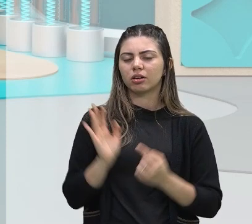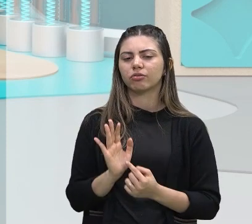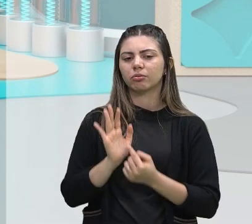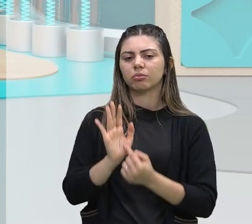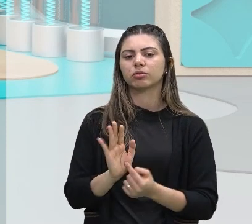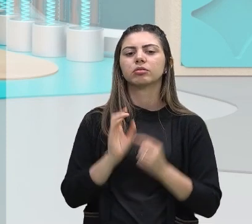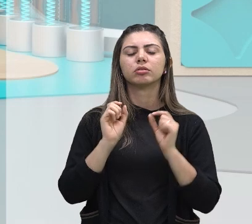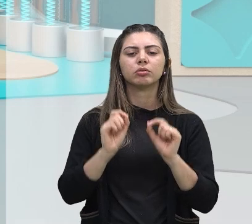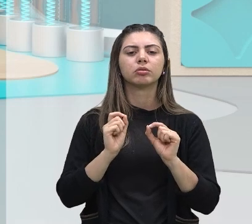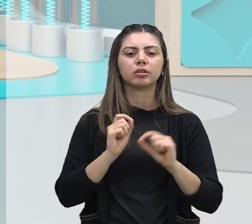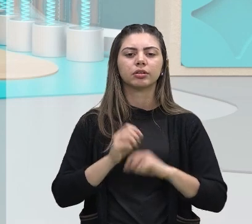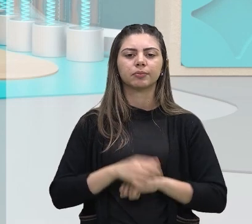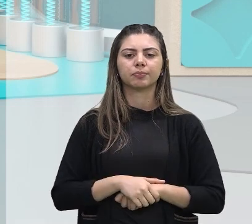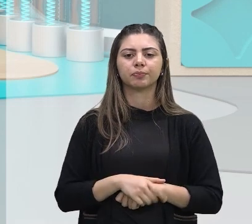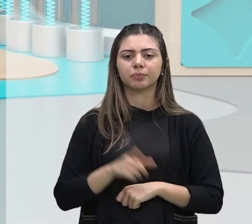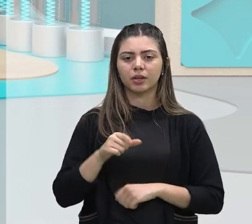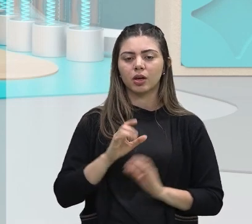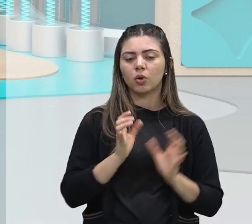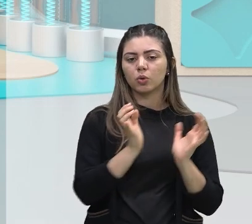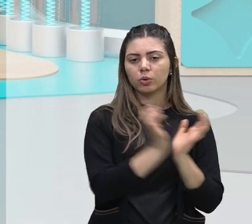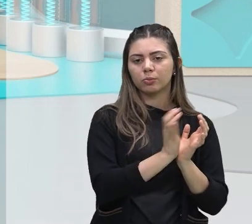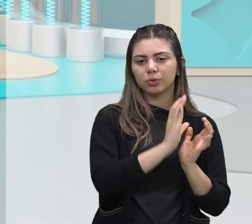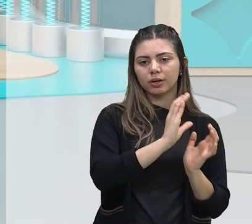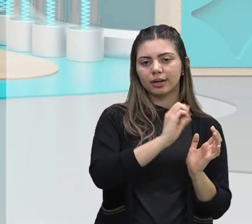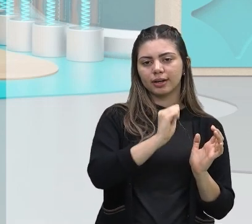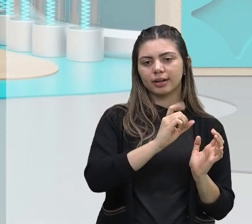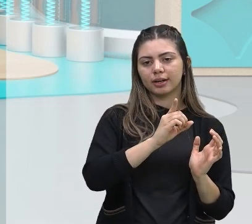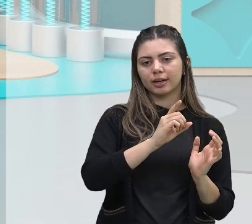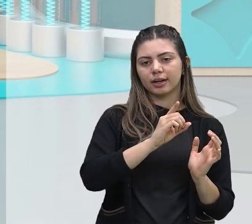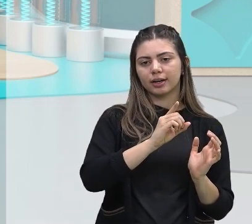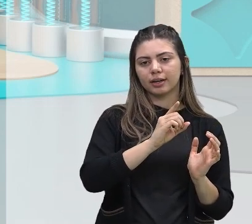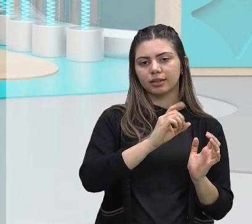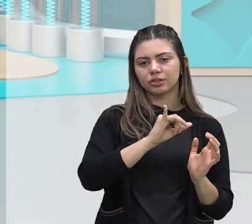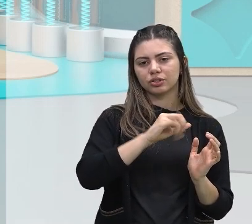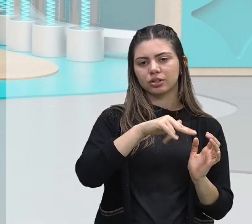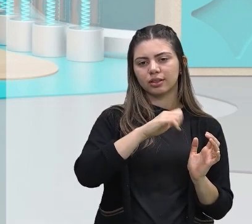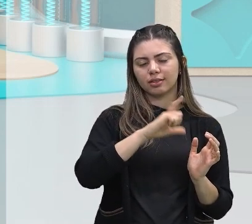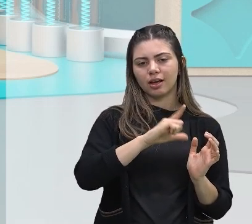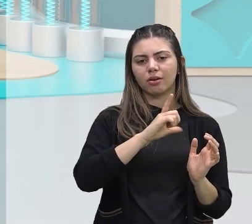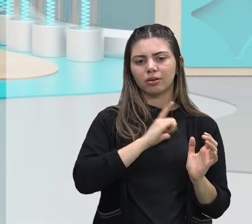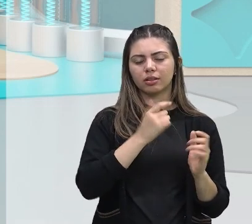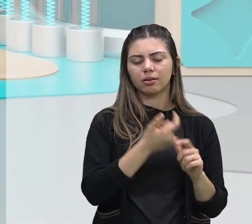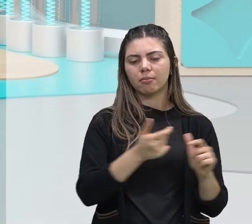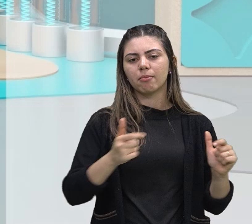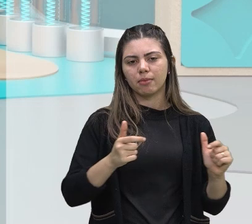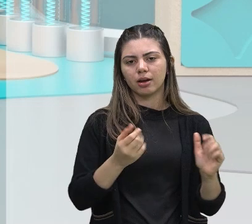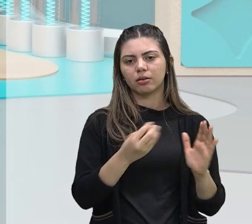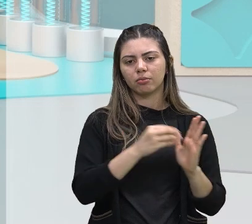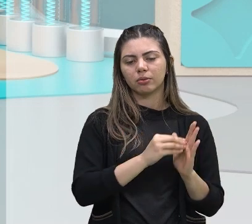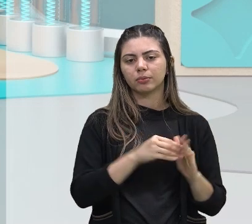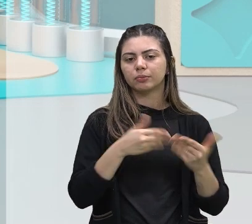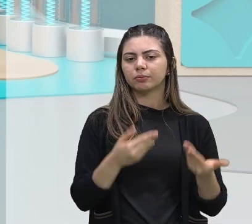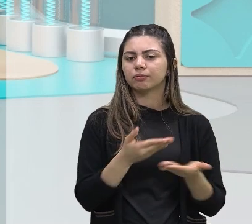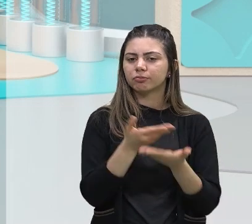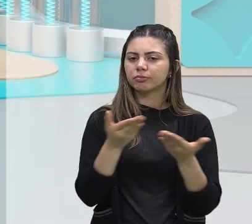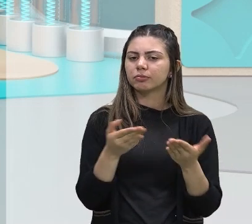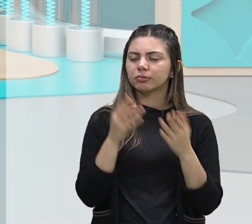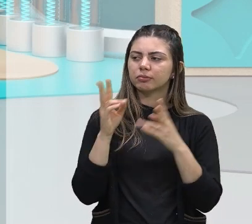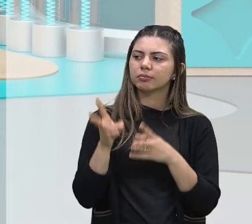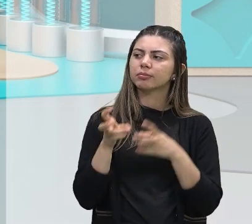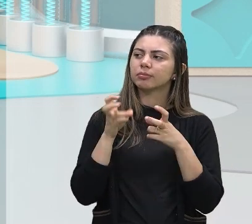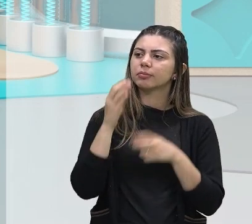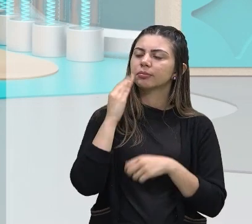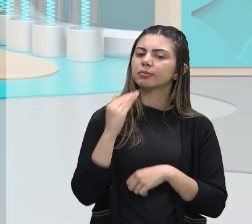vocês os cardinais, né, que são a maioria que está presentes aqui. Então, vocês podem observar aqui o número